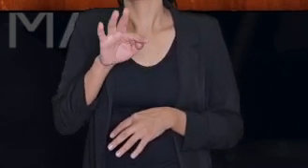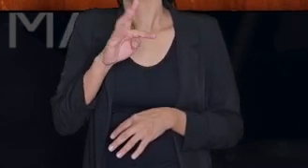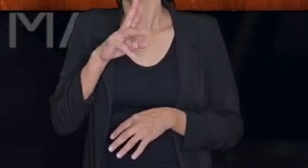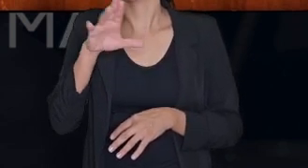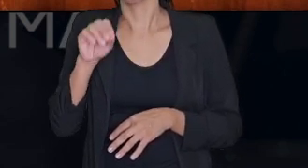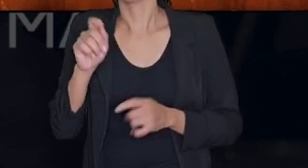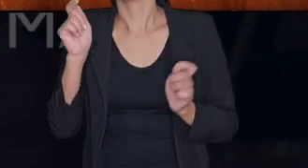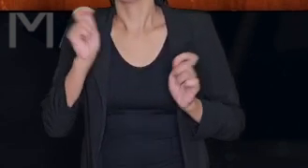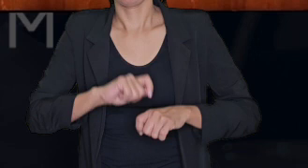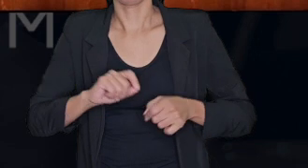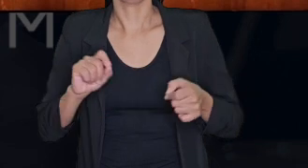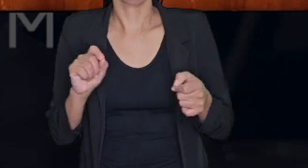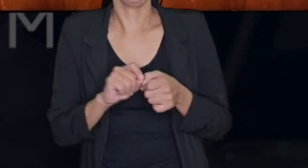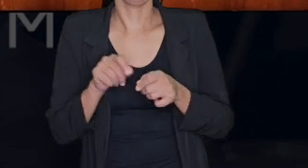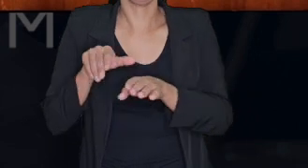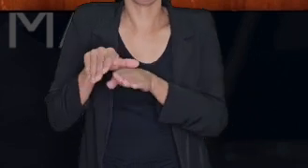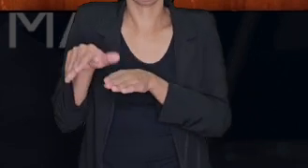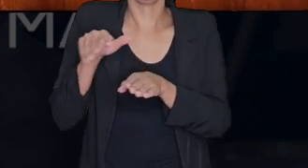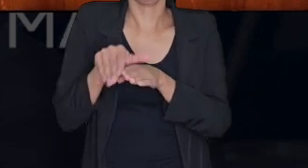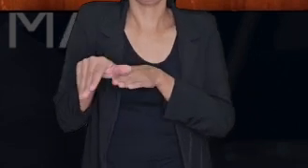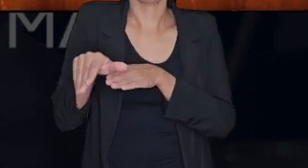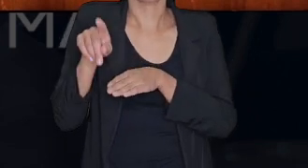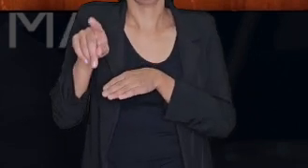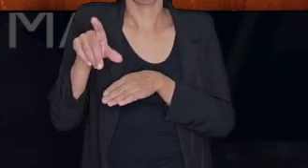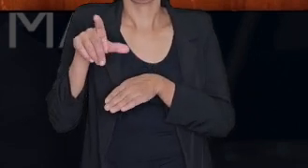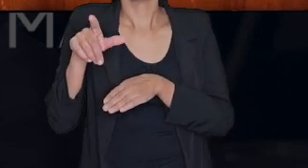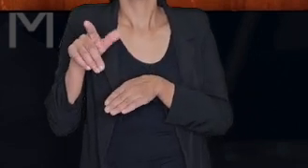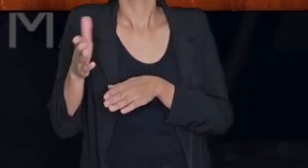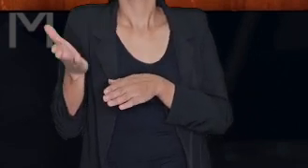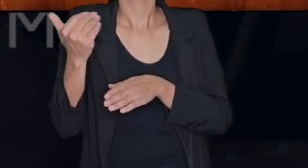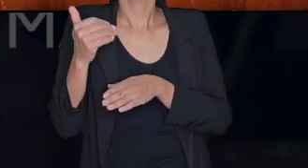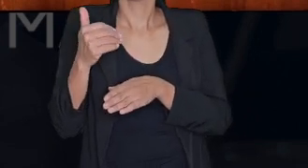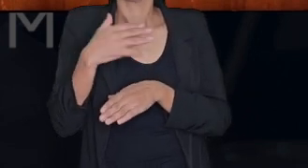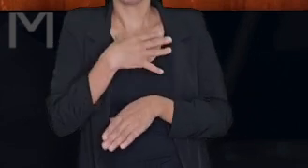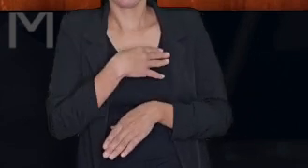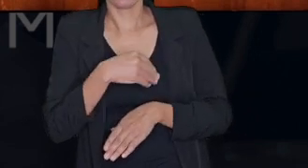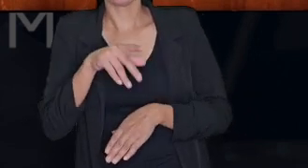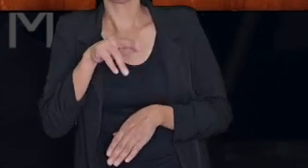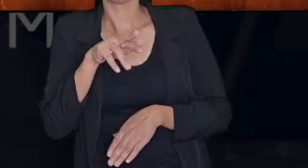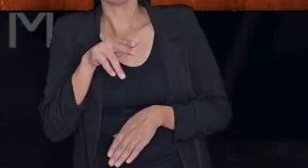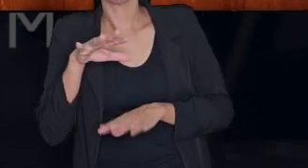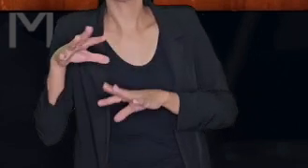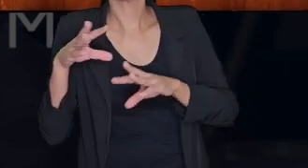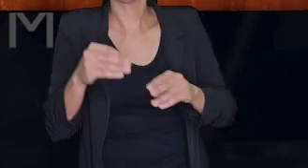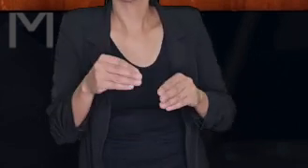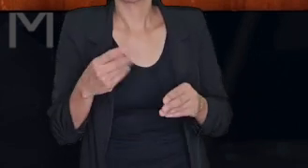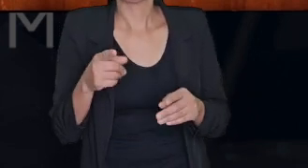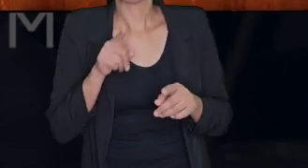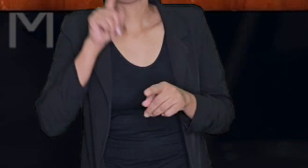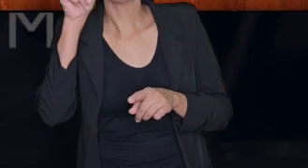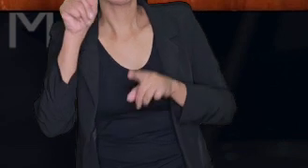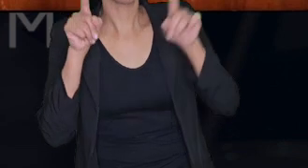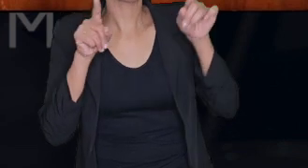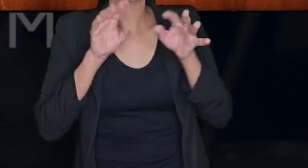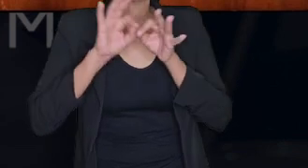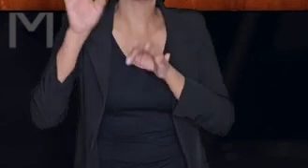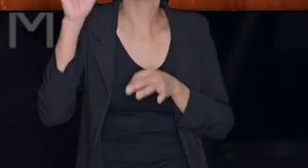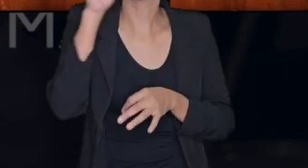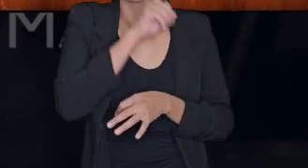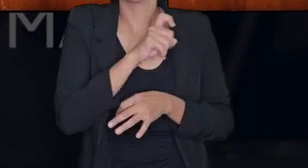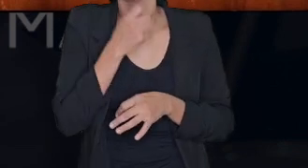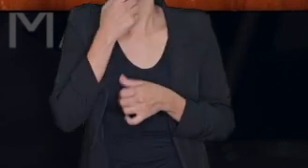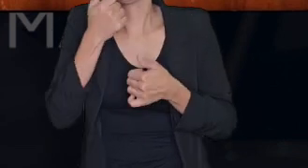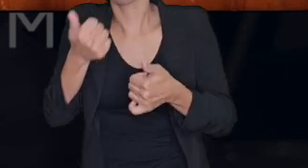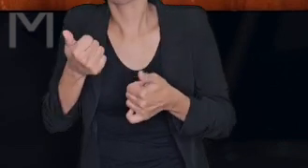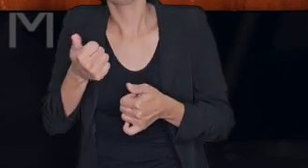dos colaterais. Simples assim. Aí eu compro a Bíblia. Foi o que eu orientei. Falei, ó, traga os irmãos. Mas um